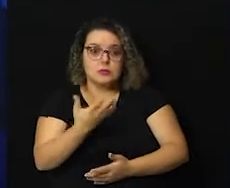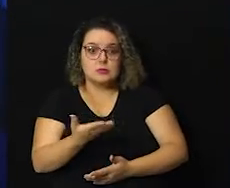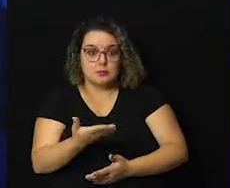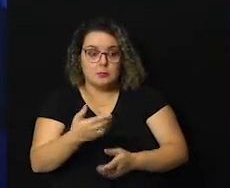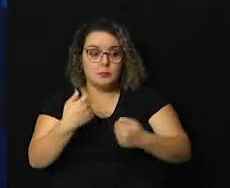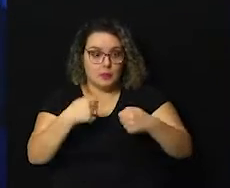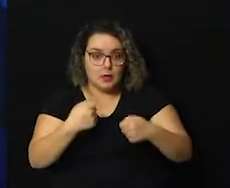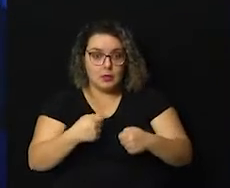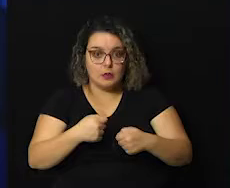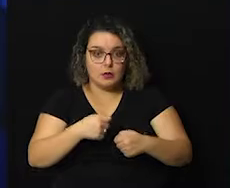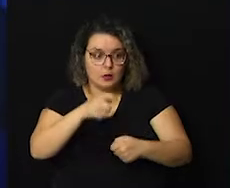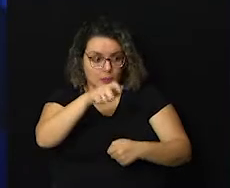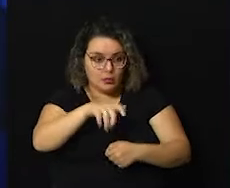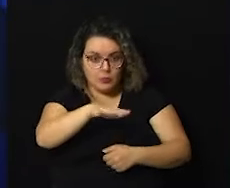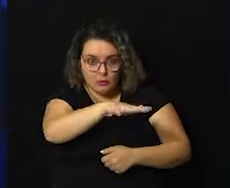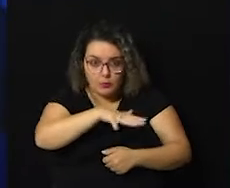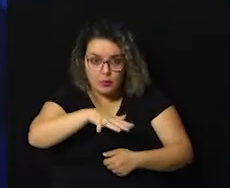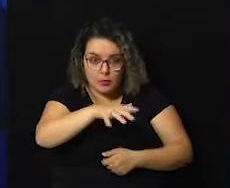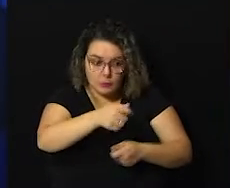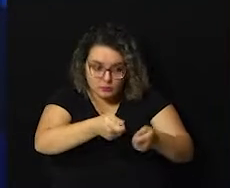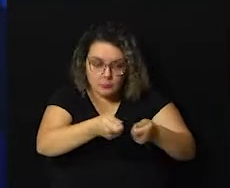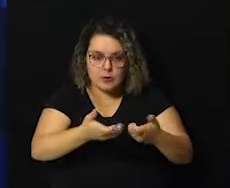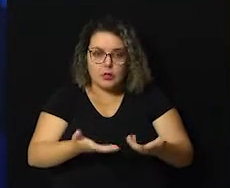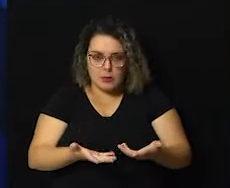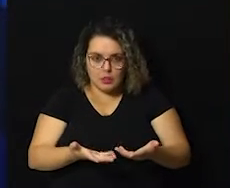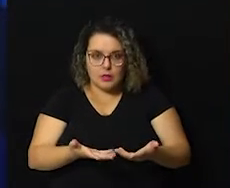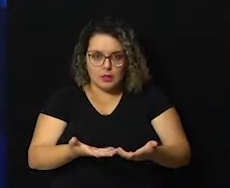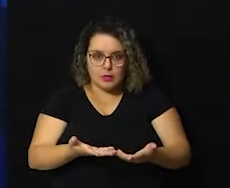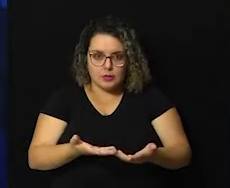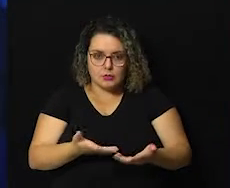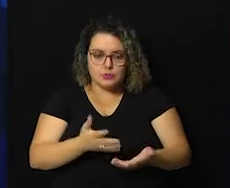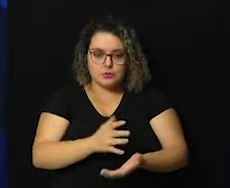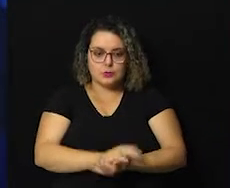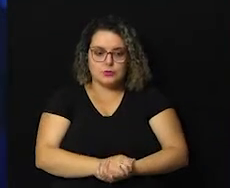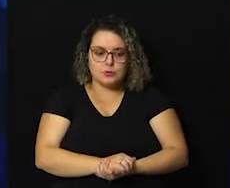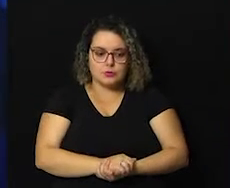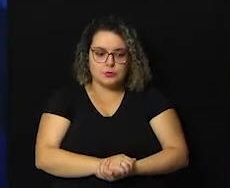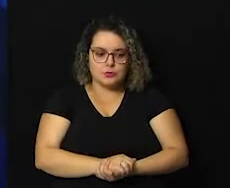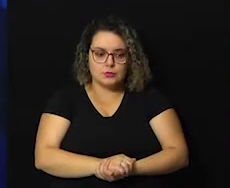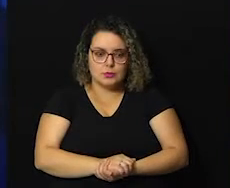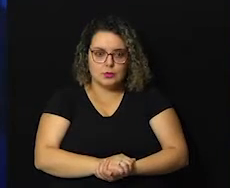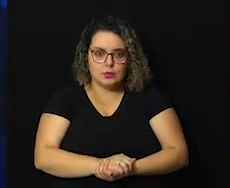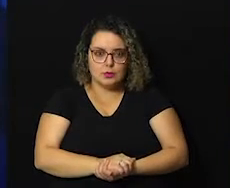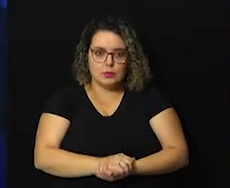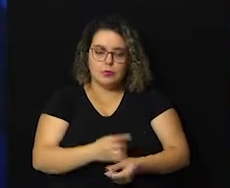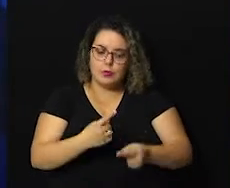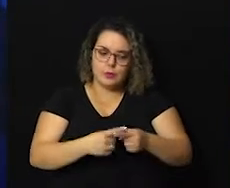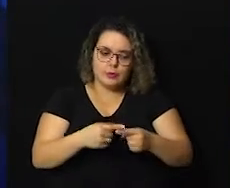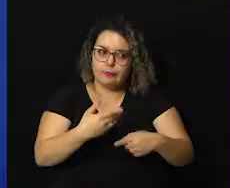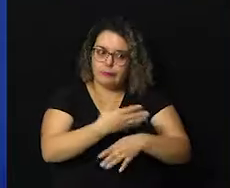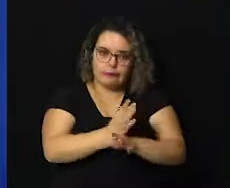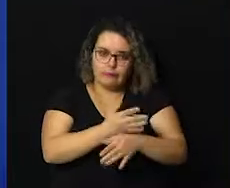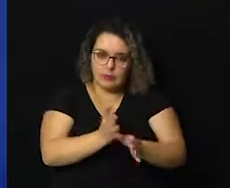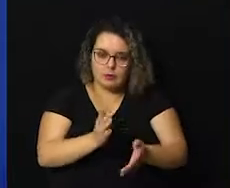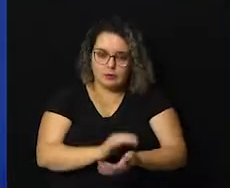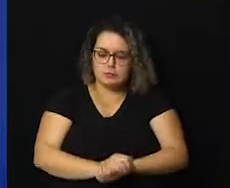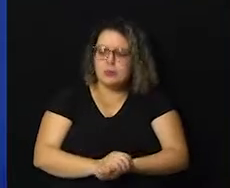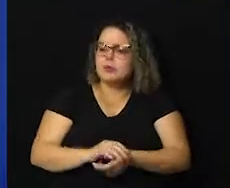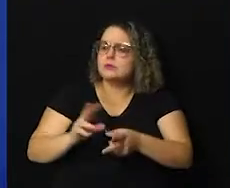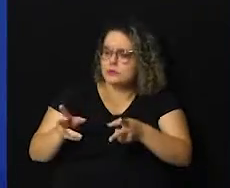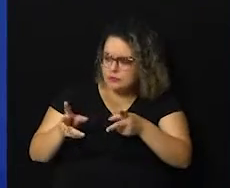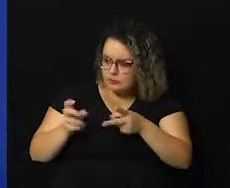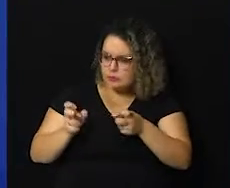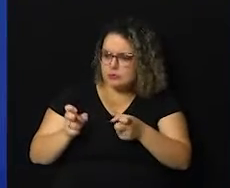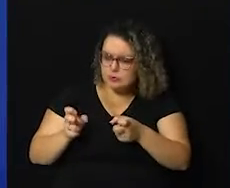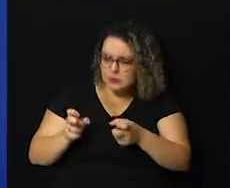eu preciso que tem alguém que seja o dono da Rede ele não li o negócio desanda Gustavo